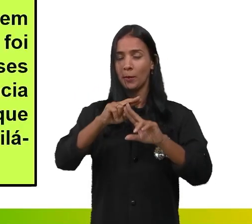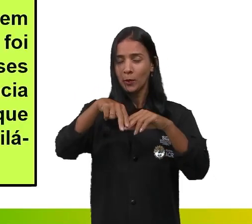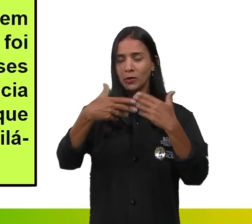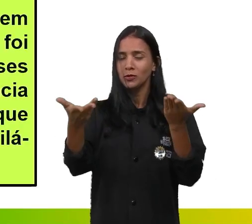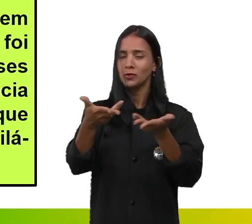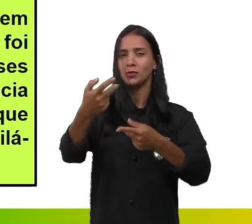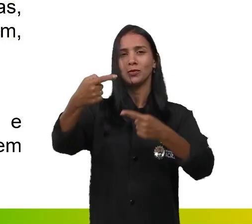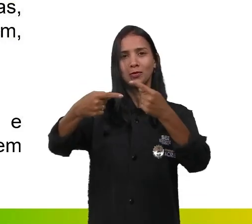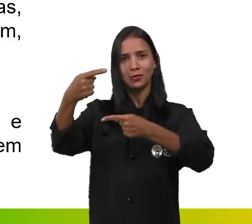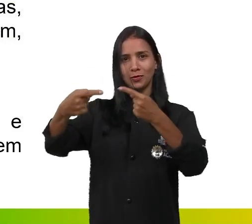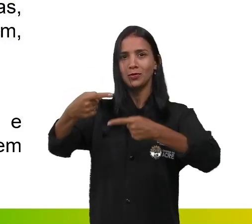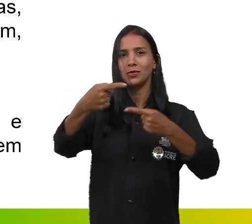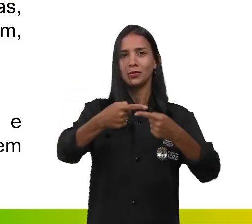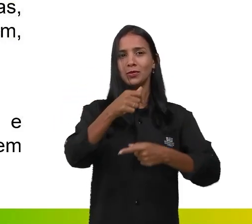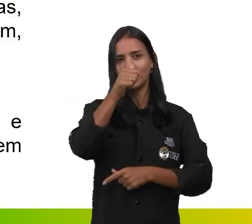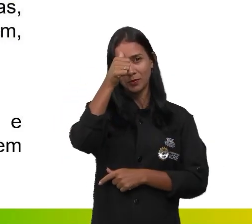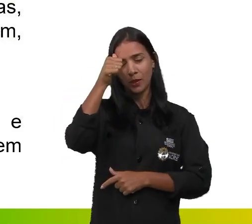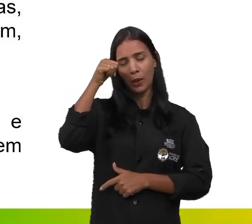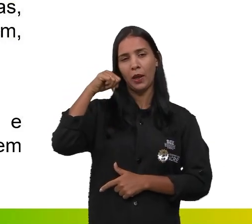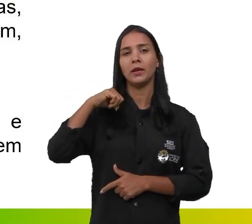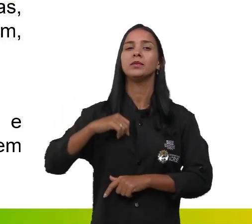Muito bem, então,